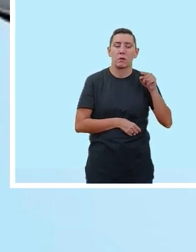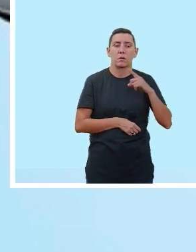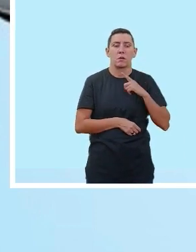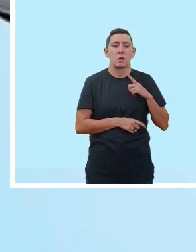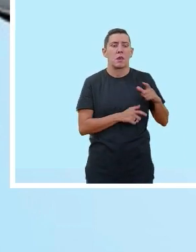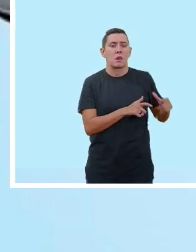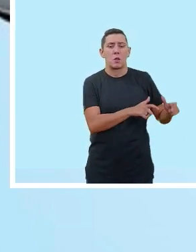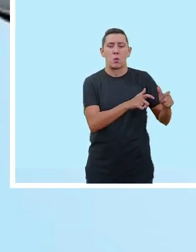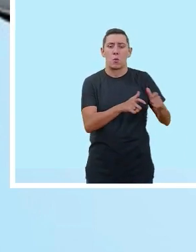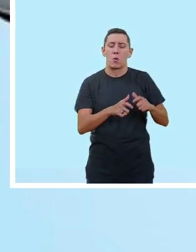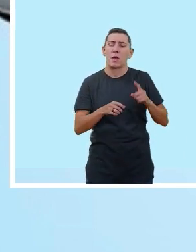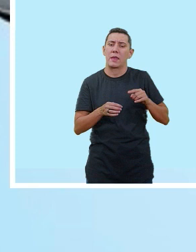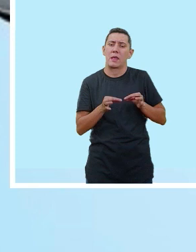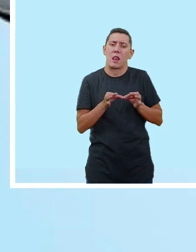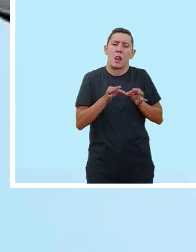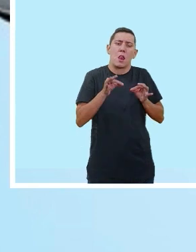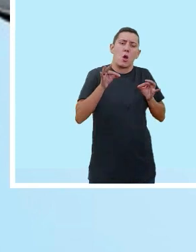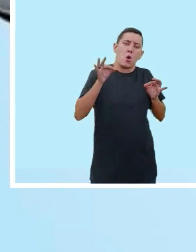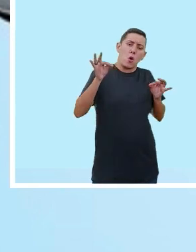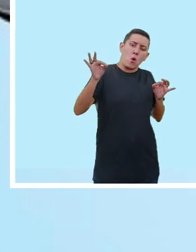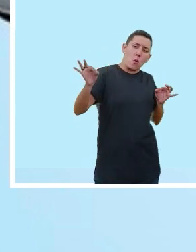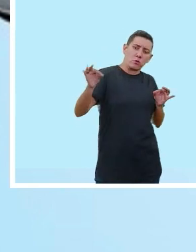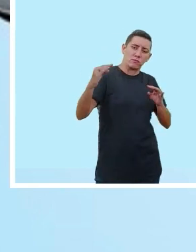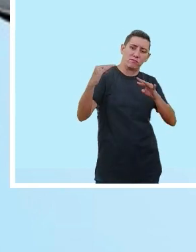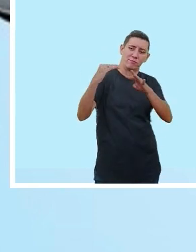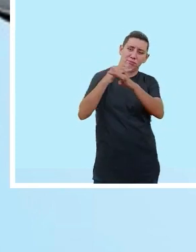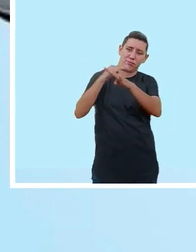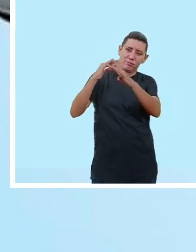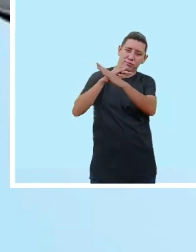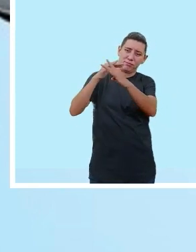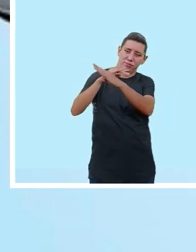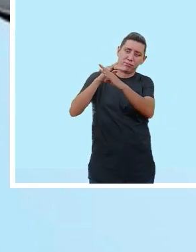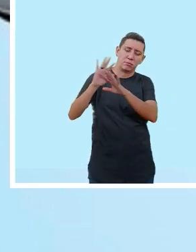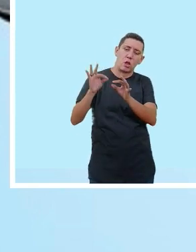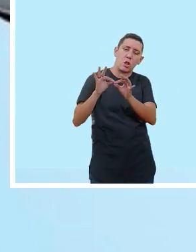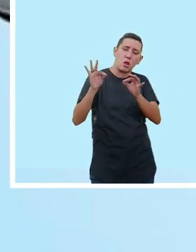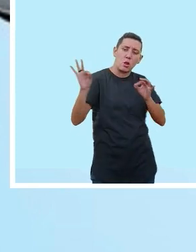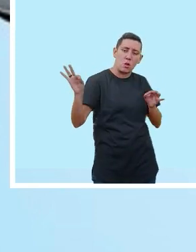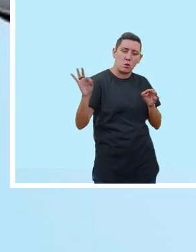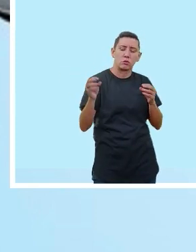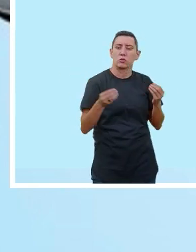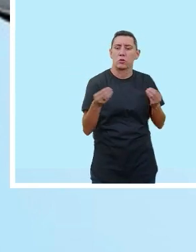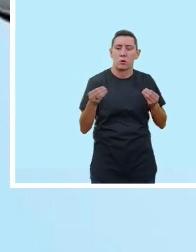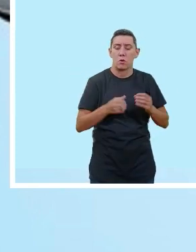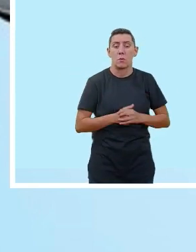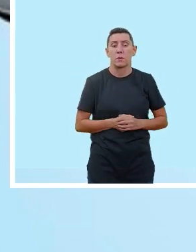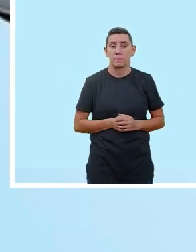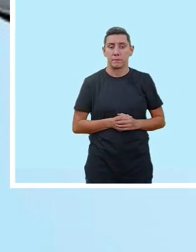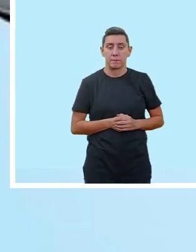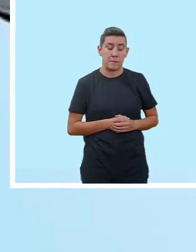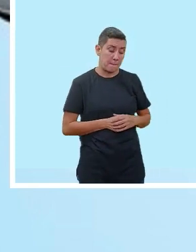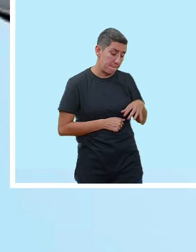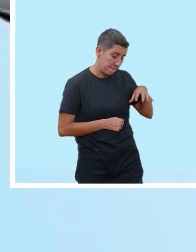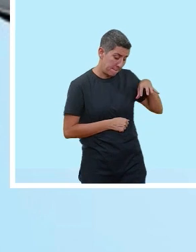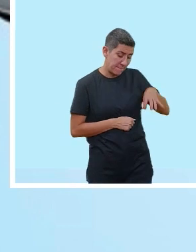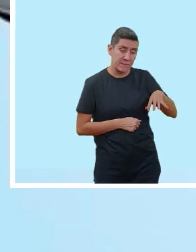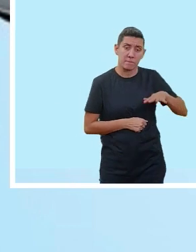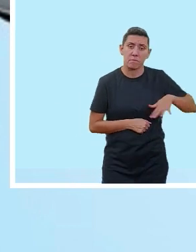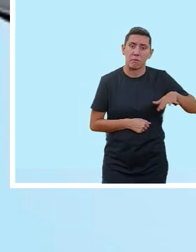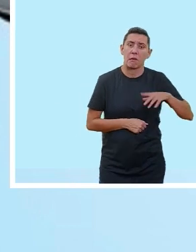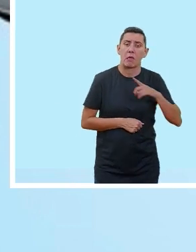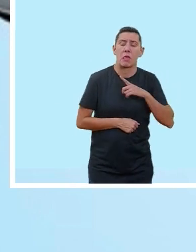são distantes da conexão do grid, né, da parte de energia elétrica. E esses sites, muitos desses sites, eles são assistidos por